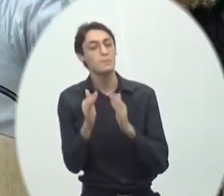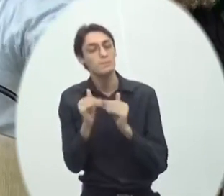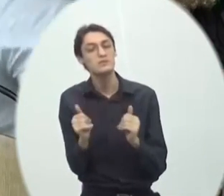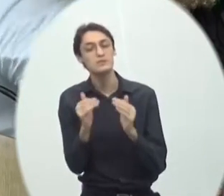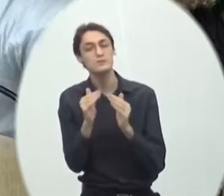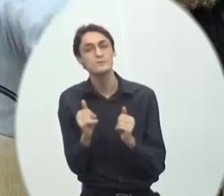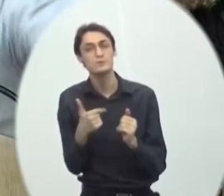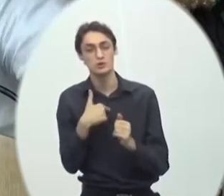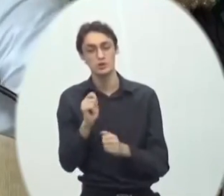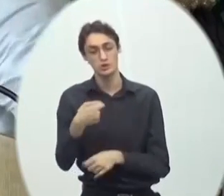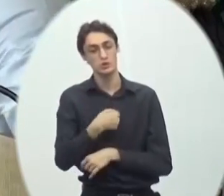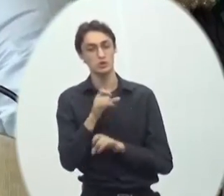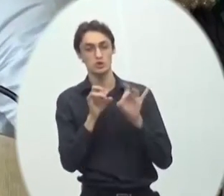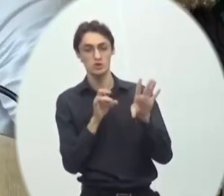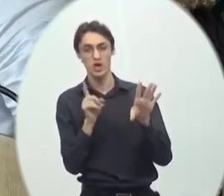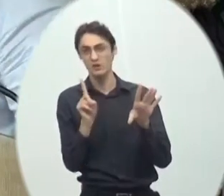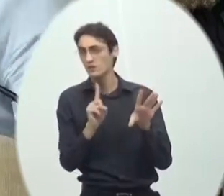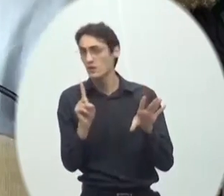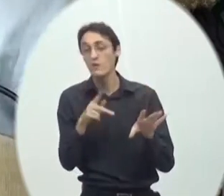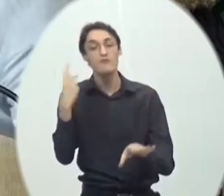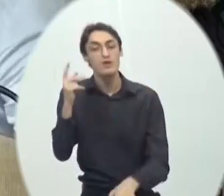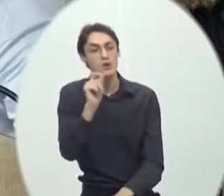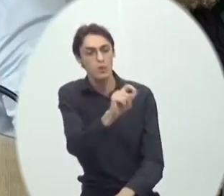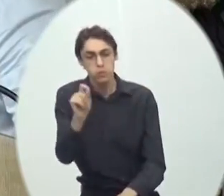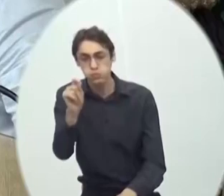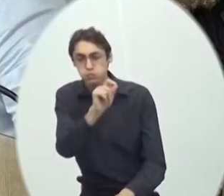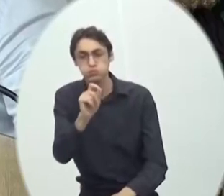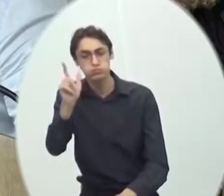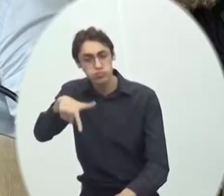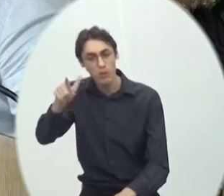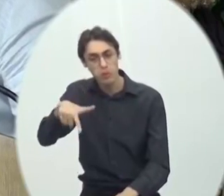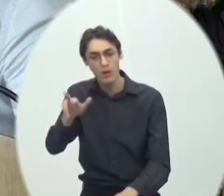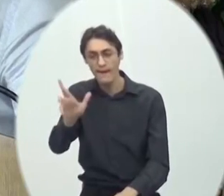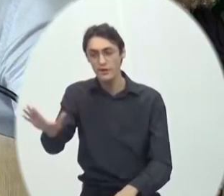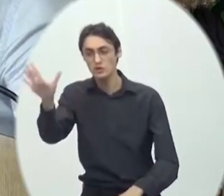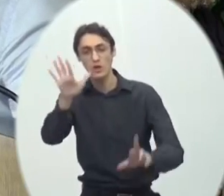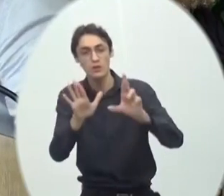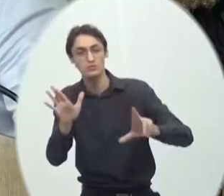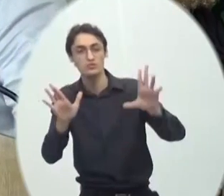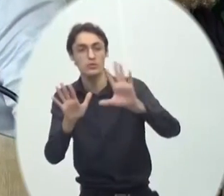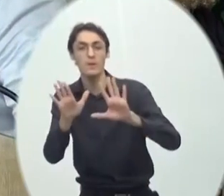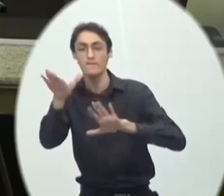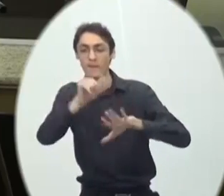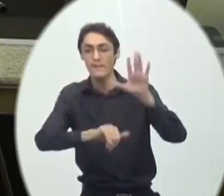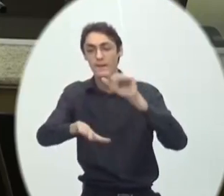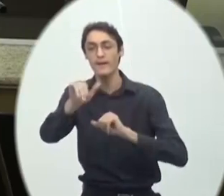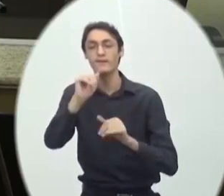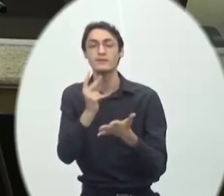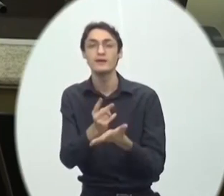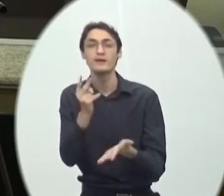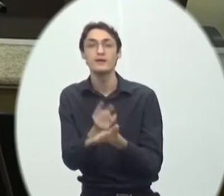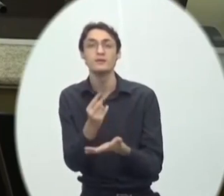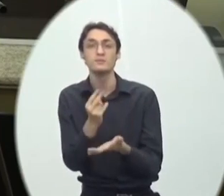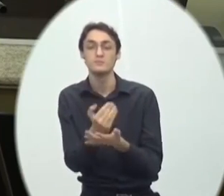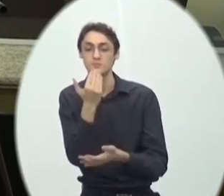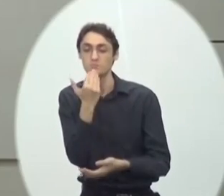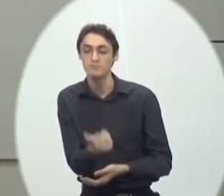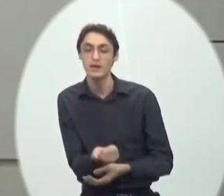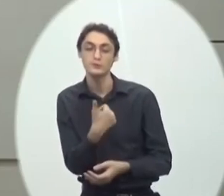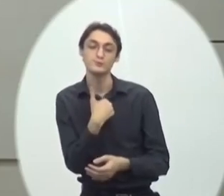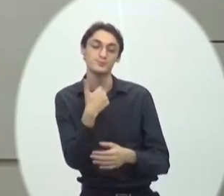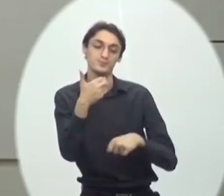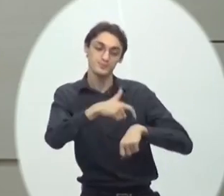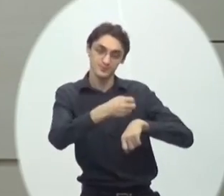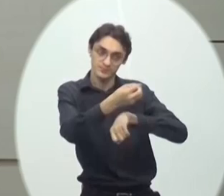olha, não sou só eu, vários vereadores já pediram em diversas regiões. Cedo uma parte, vereador. Vereador, eu parabenizo